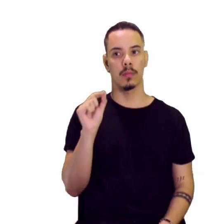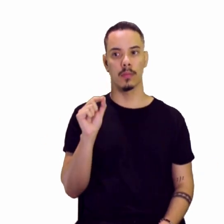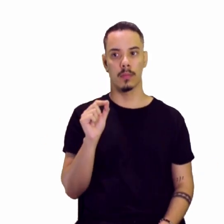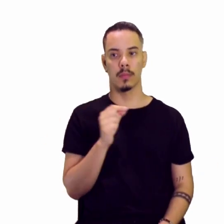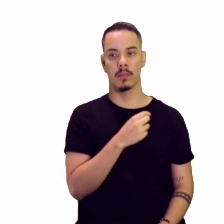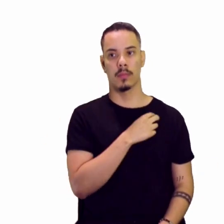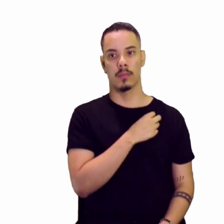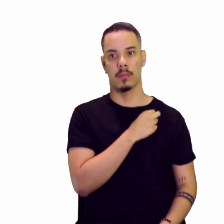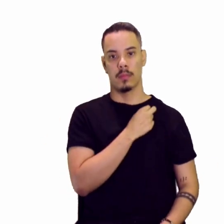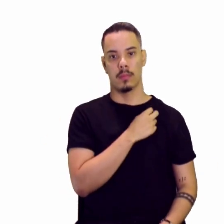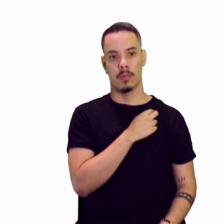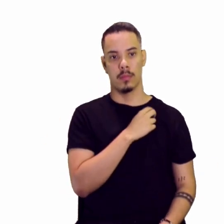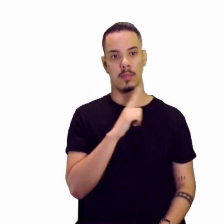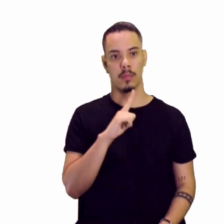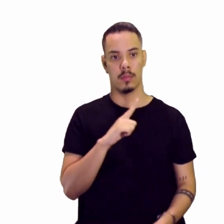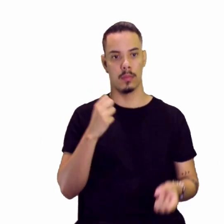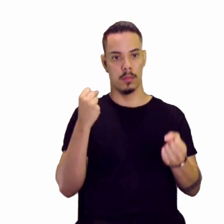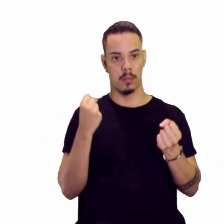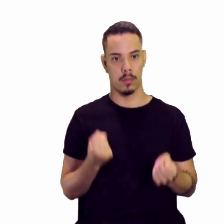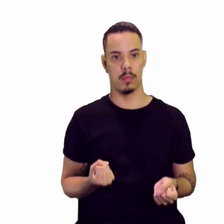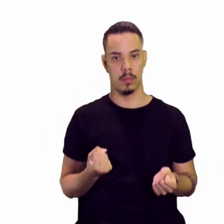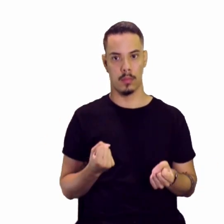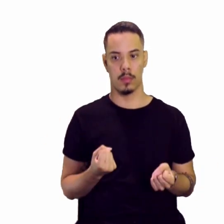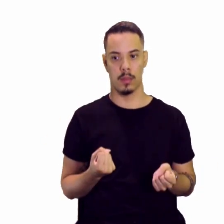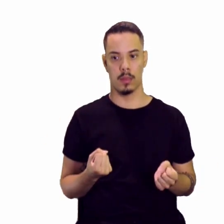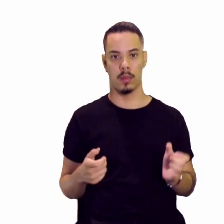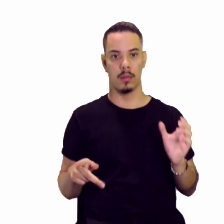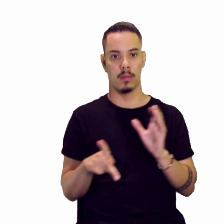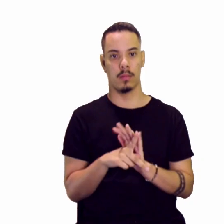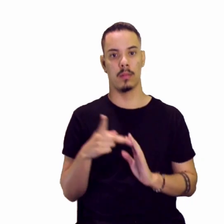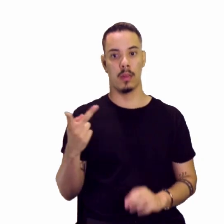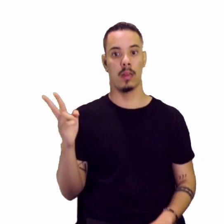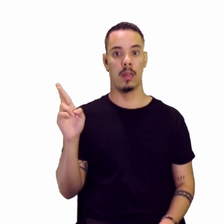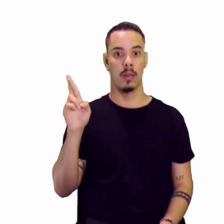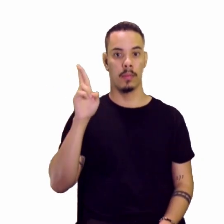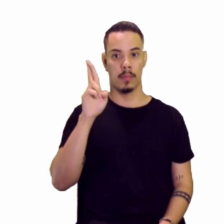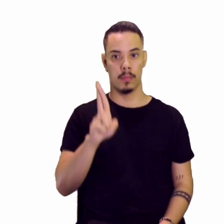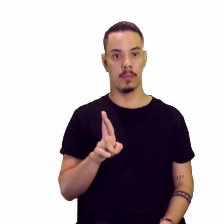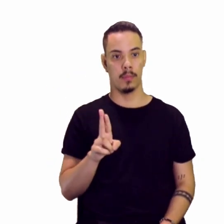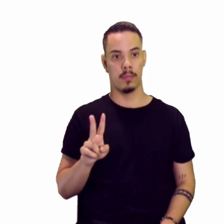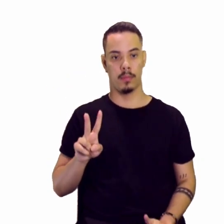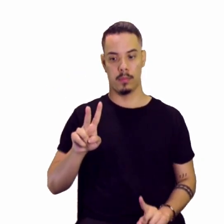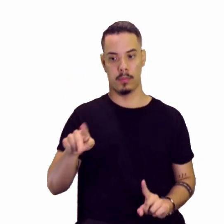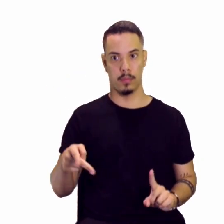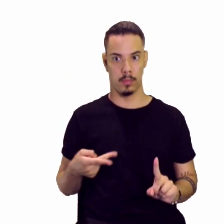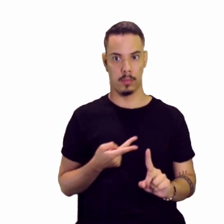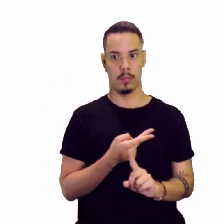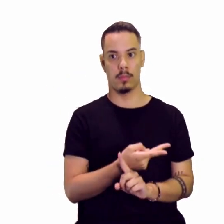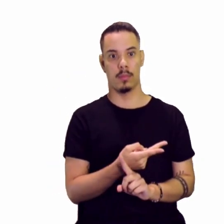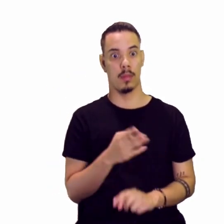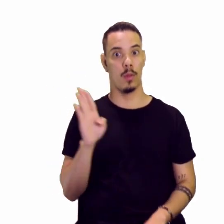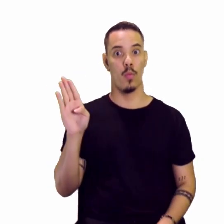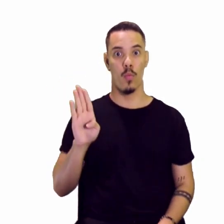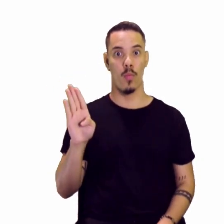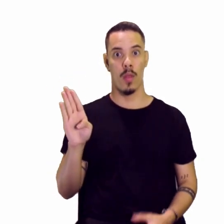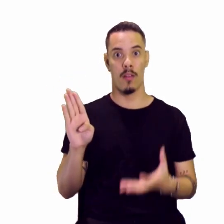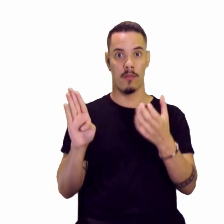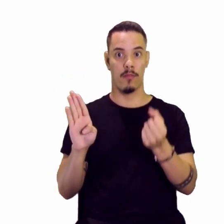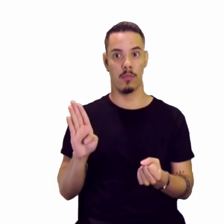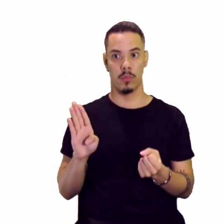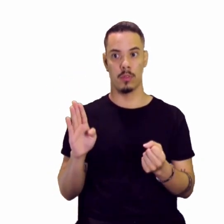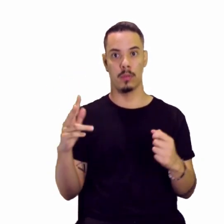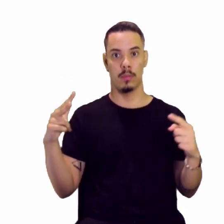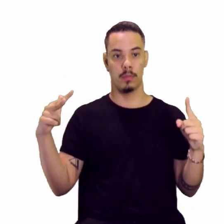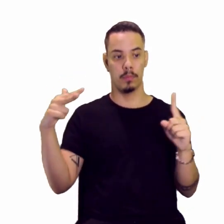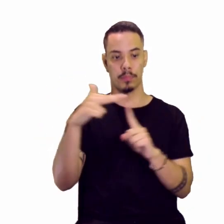aqui, né? É o peso aí do bloco B que é responsável por deslocar os blocos para baixo, não é isso? Nesse caso, só